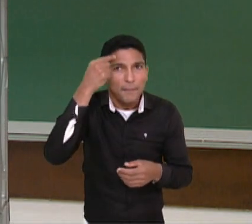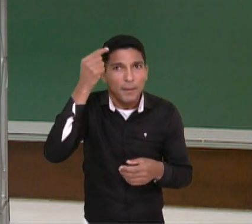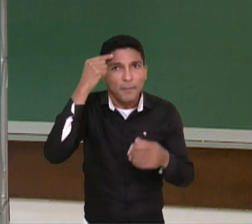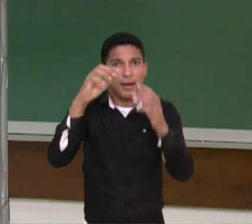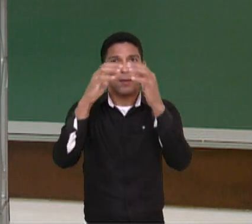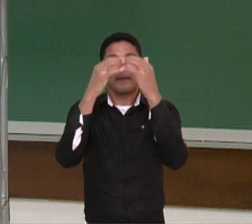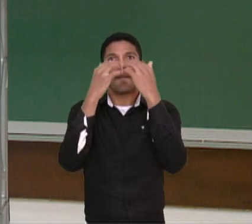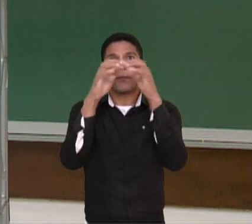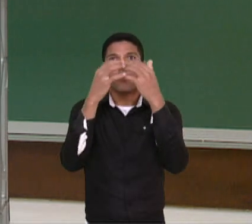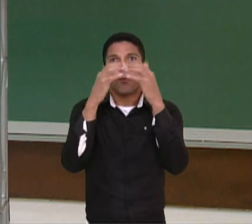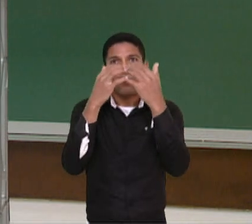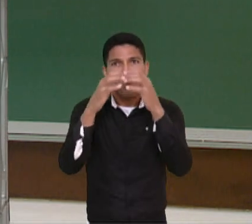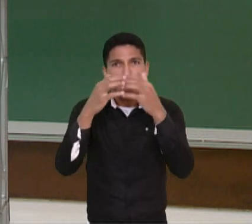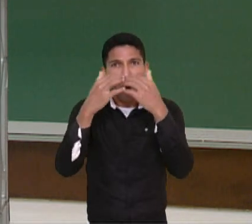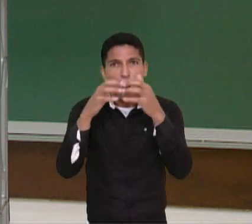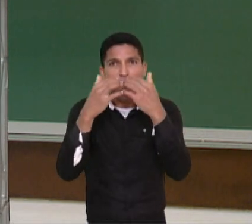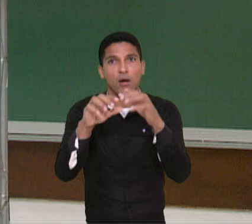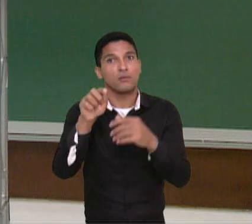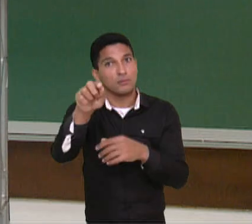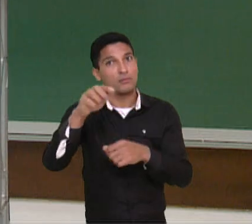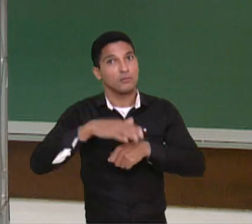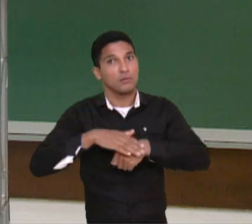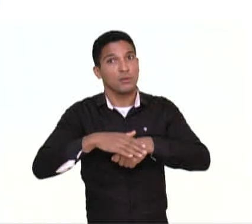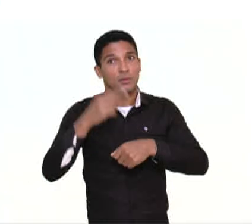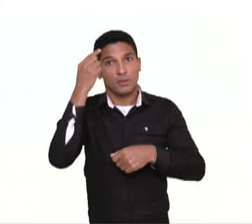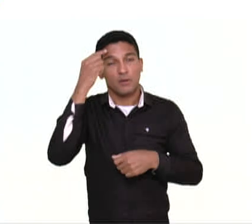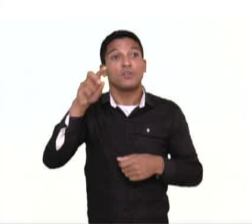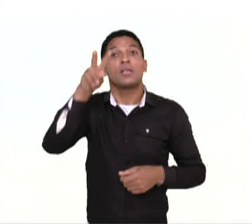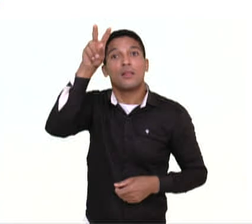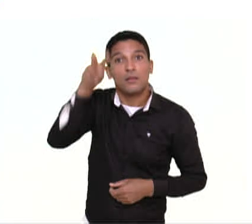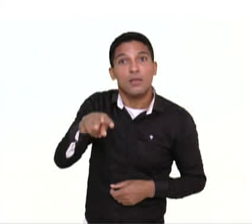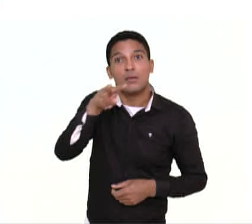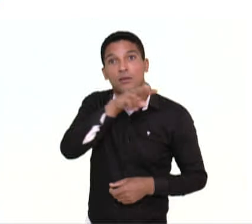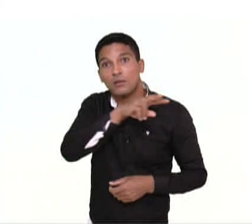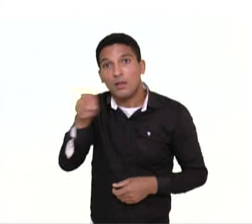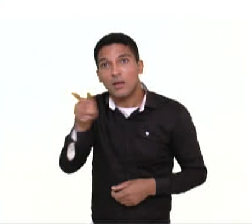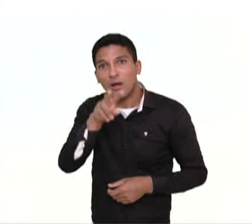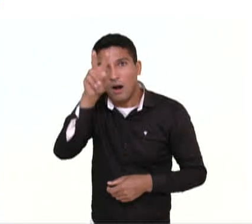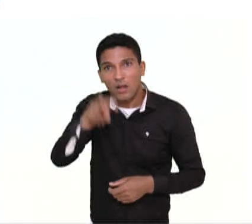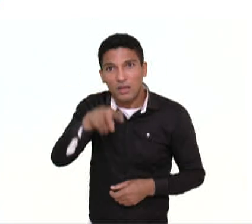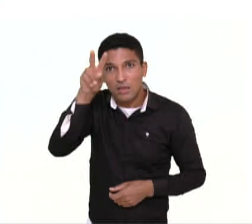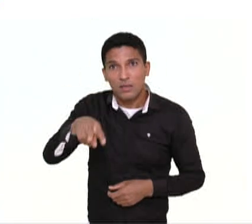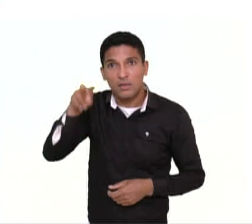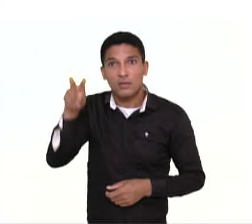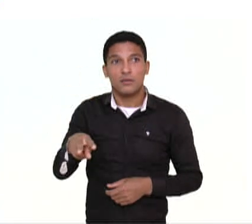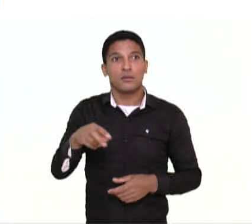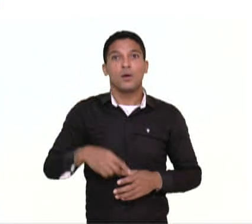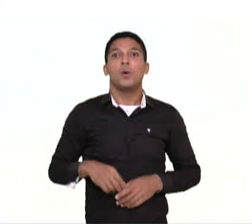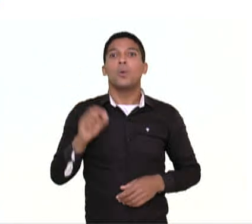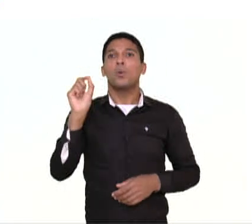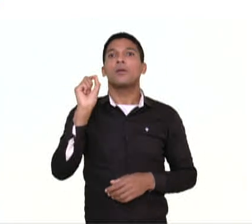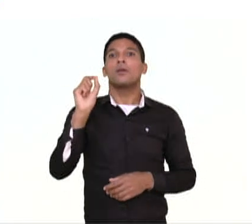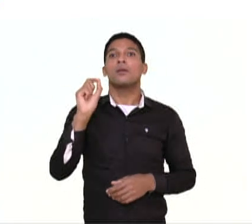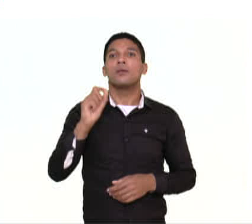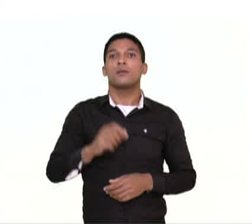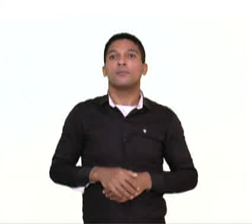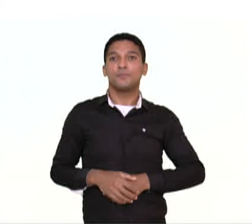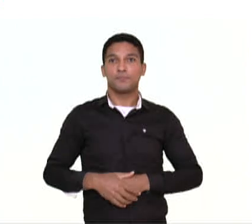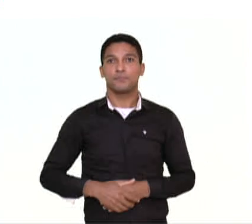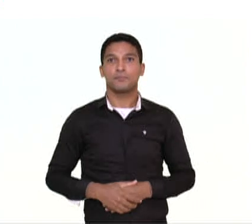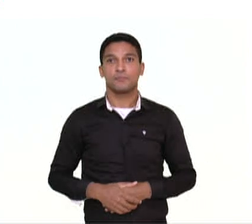cabeça, rachando a cuca. Olha só, releia. De tão reforçadas ao longo do tempo, as pequenas